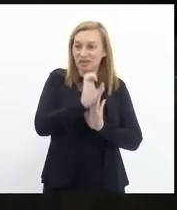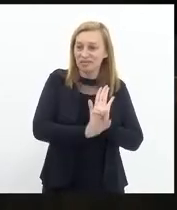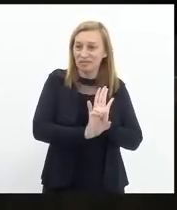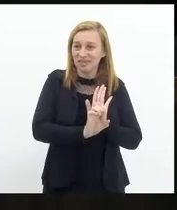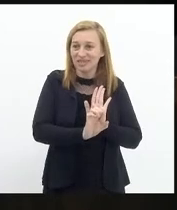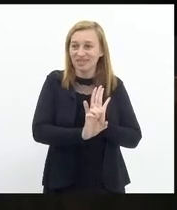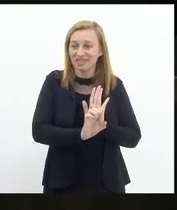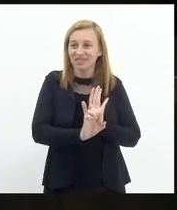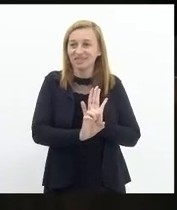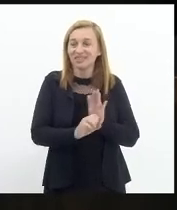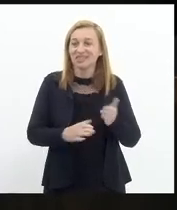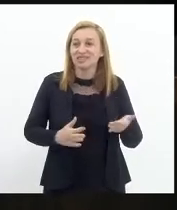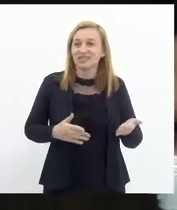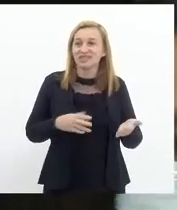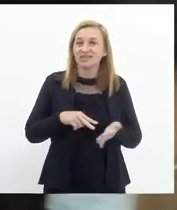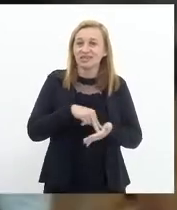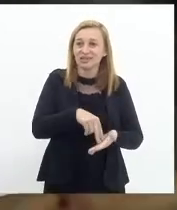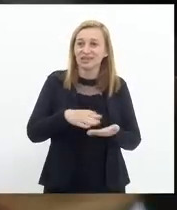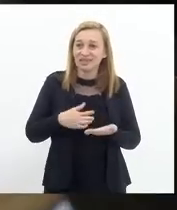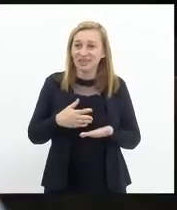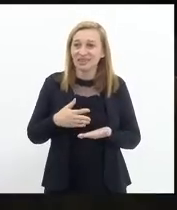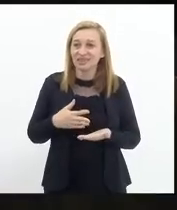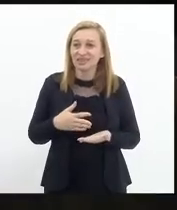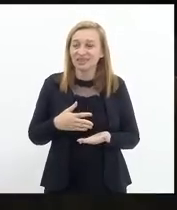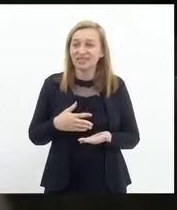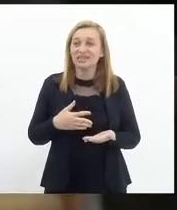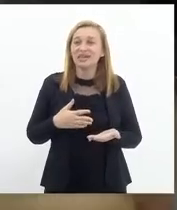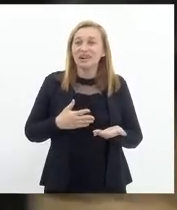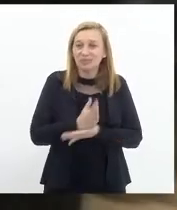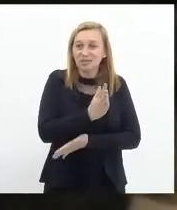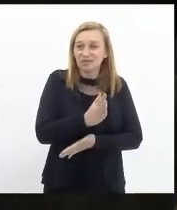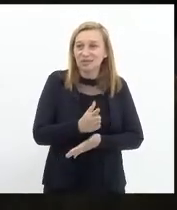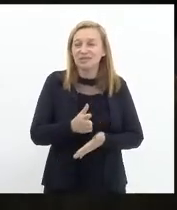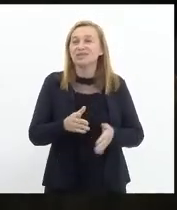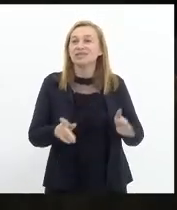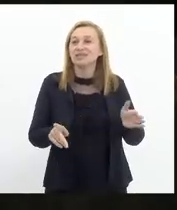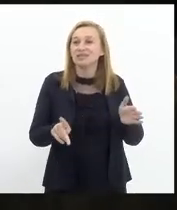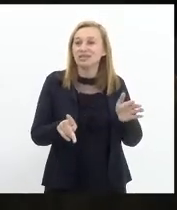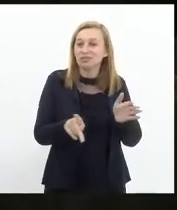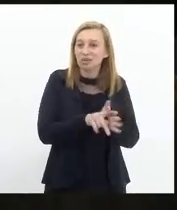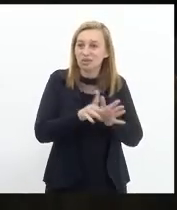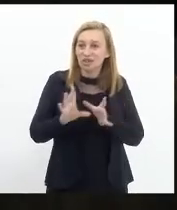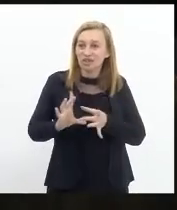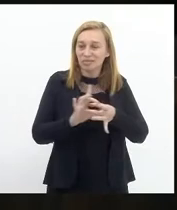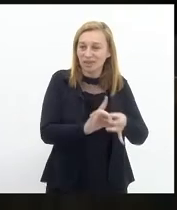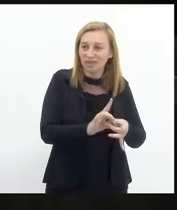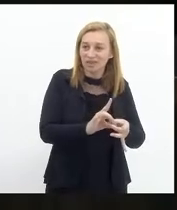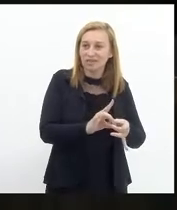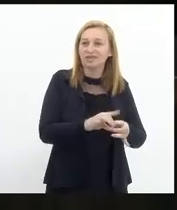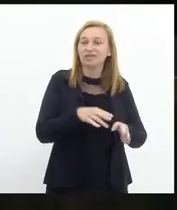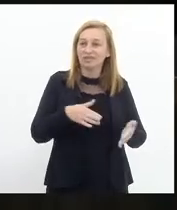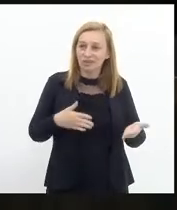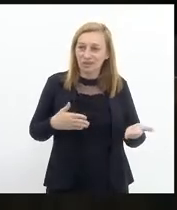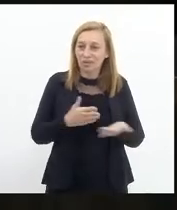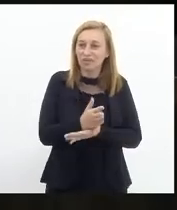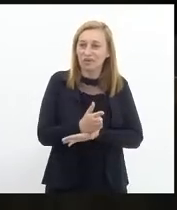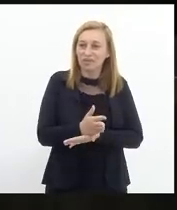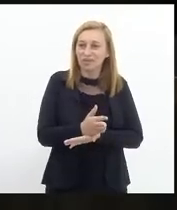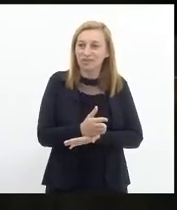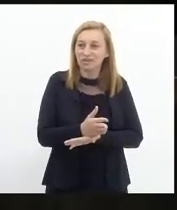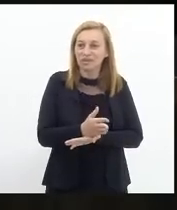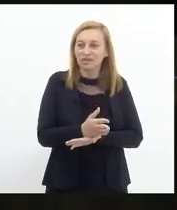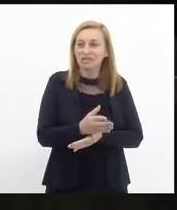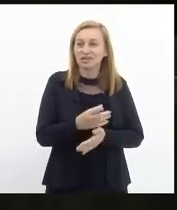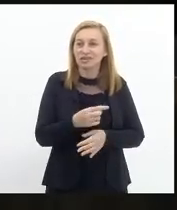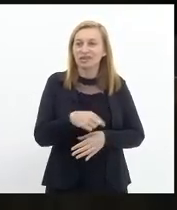favorável. Os senhores que aprovam, o banheiro, como estão, aprovado. Em votação, o projeto assim emendado. Os senhores que aprovam, o banheiro, como estão, aprovado. Vai